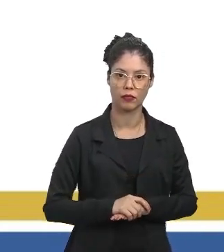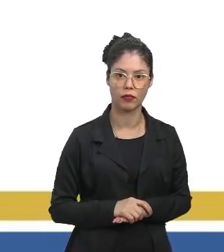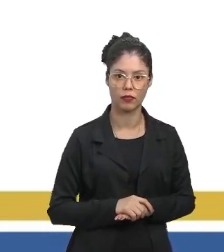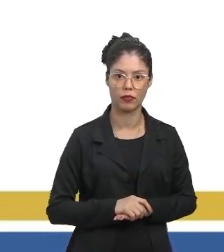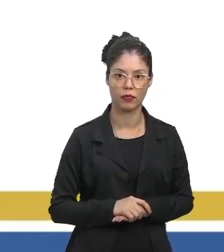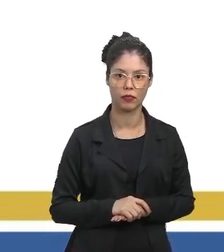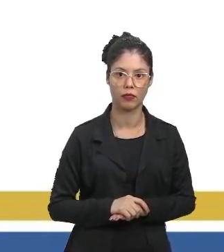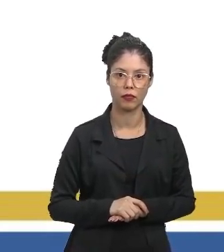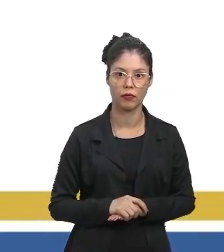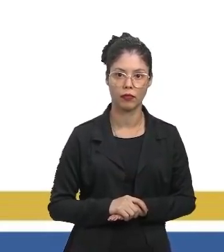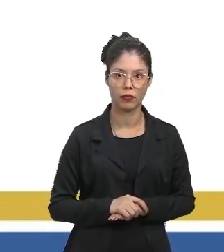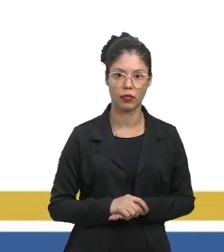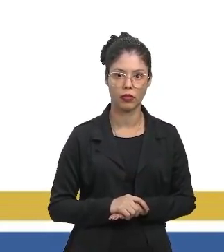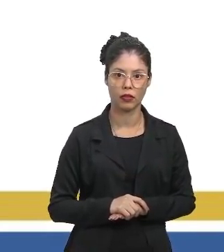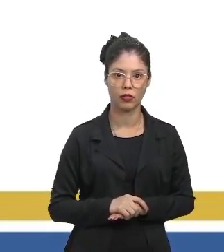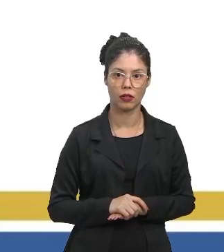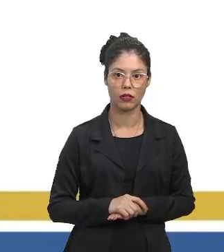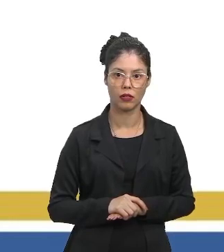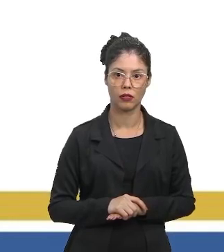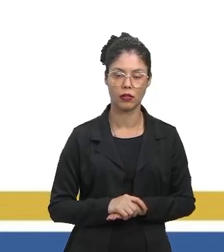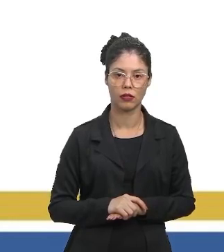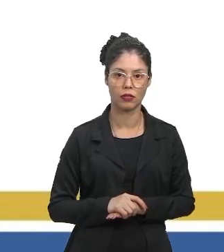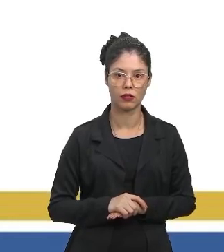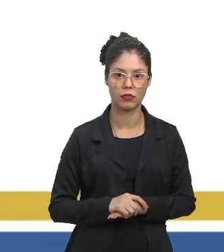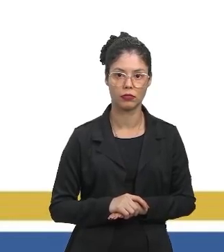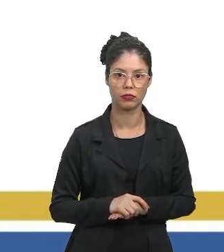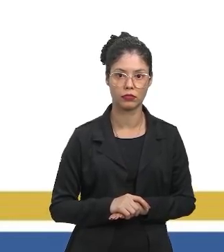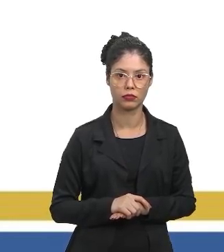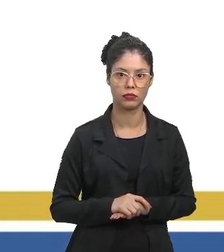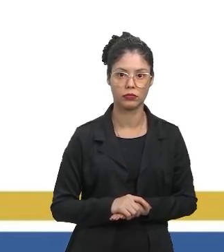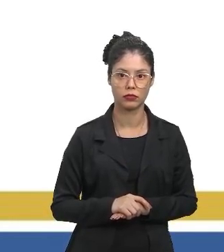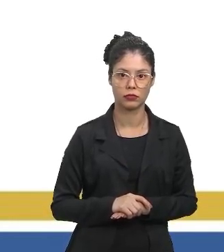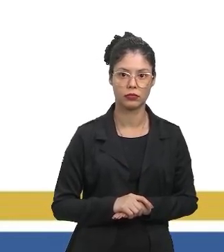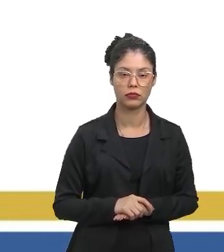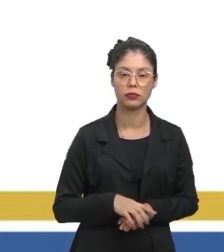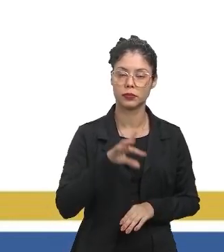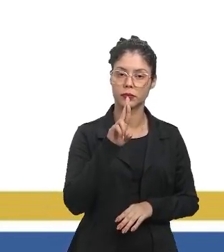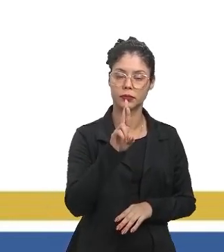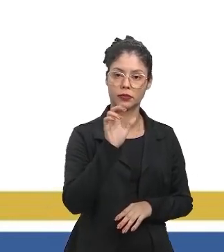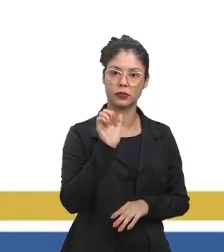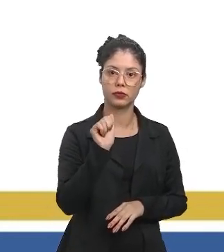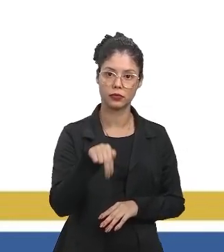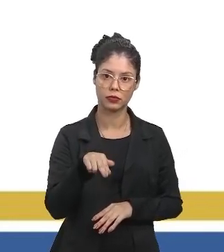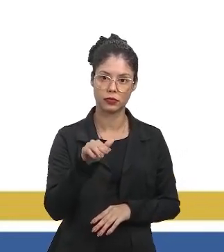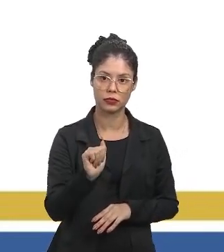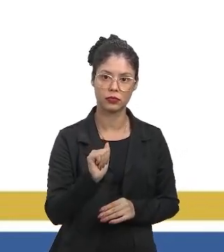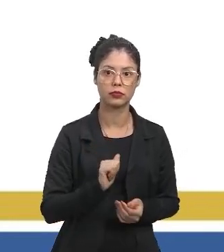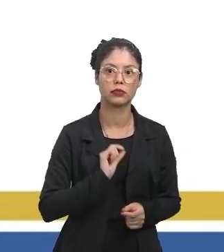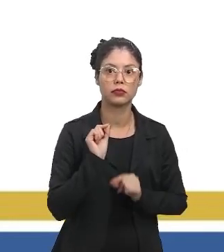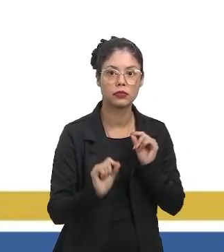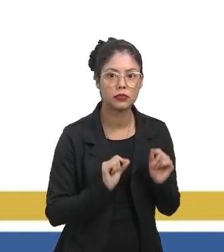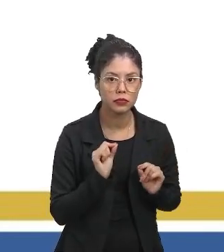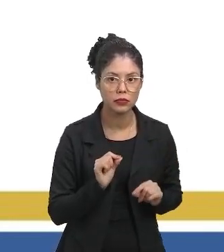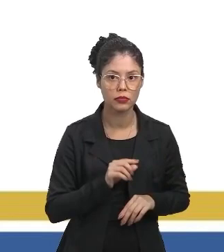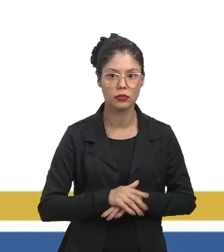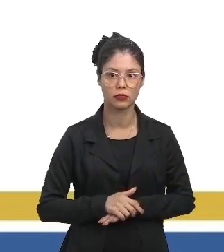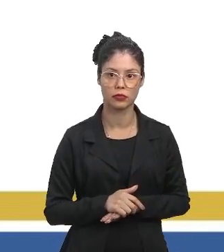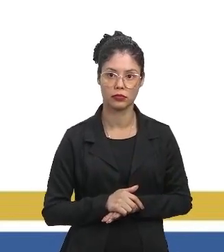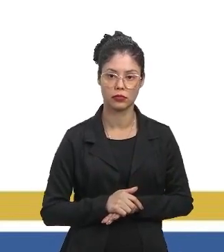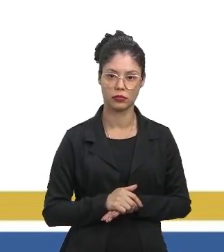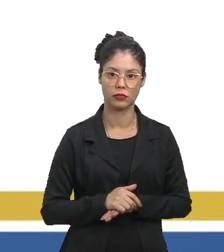aí eu vou colocar assim, noutra cor, um RNA, o RNA